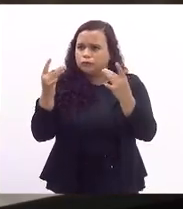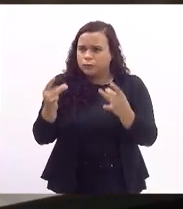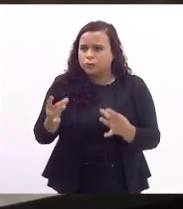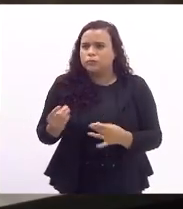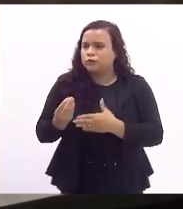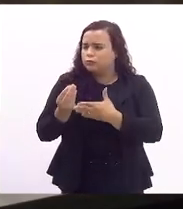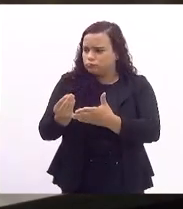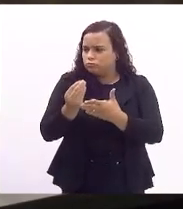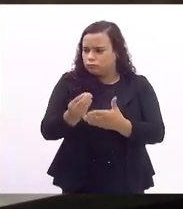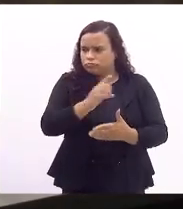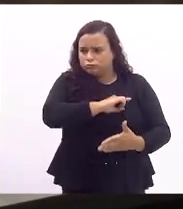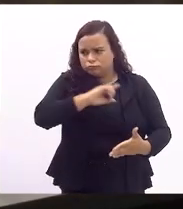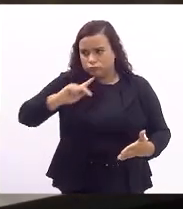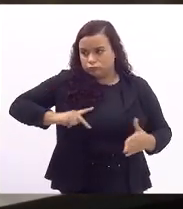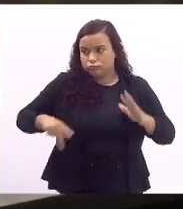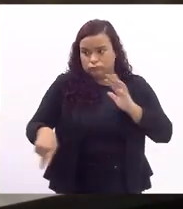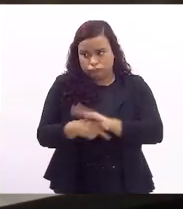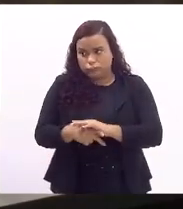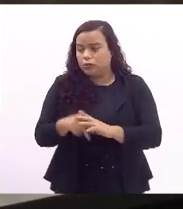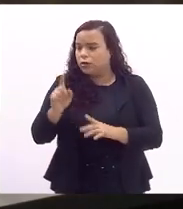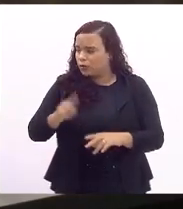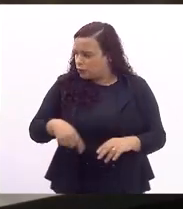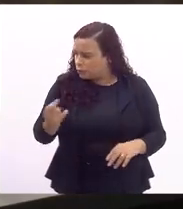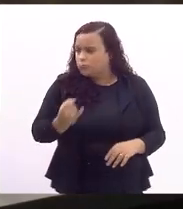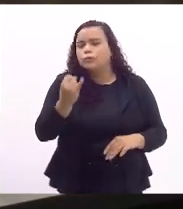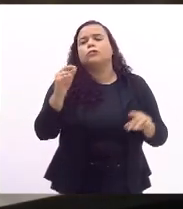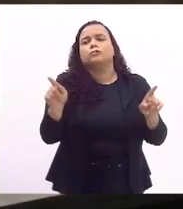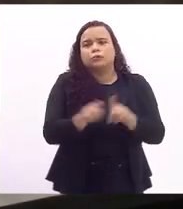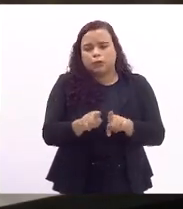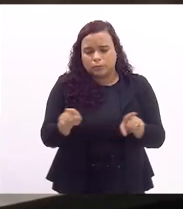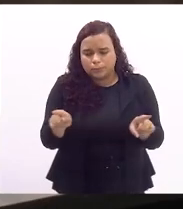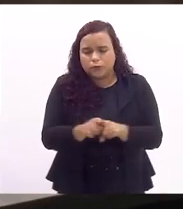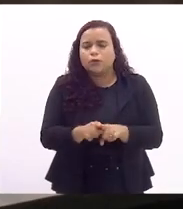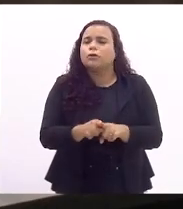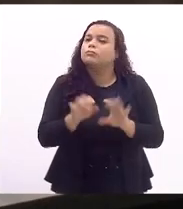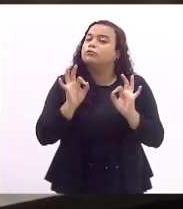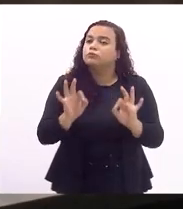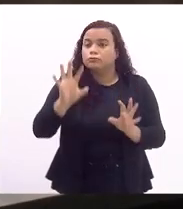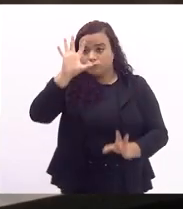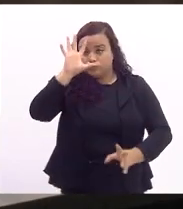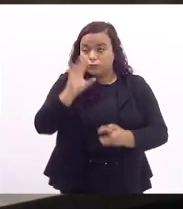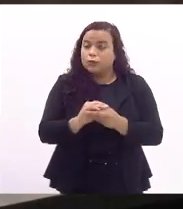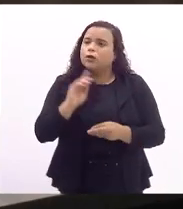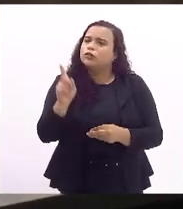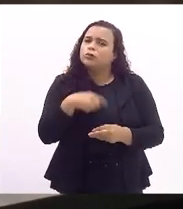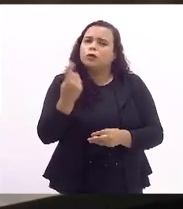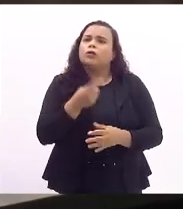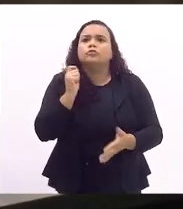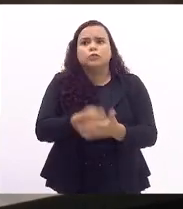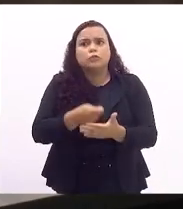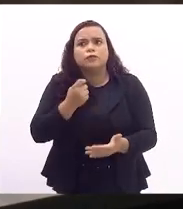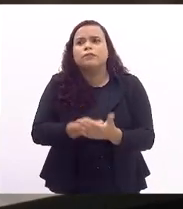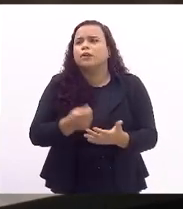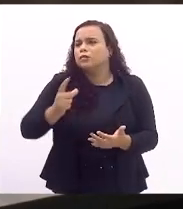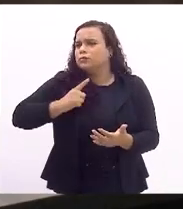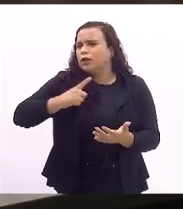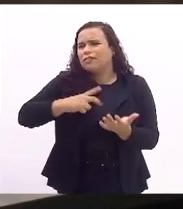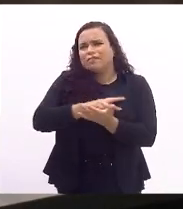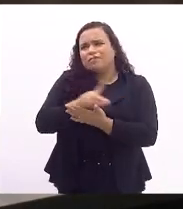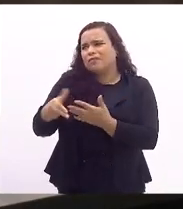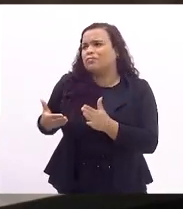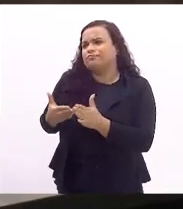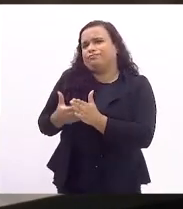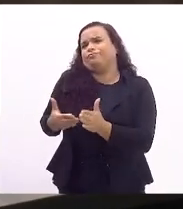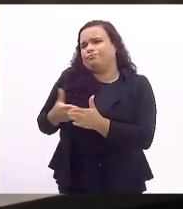da Defensoria também é muito valioso obviamente nós vamos enfrentar ainda outros